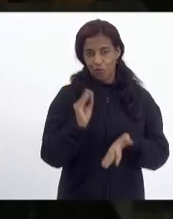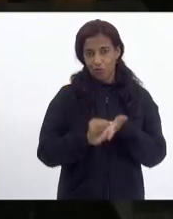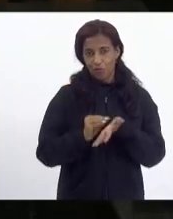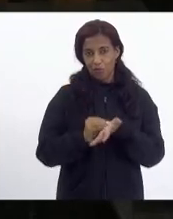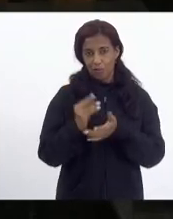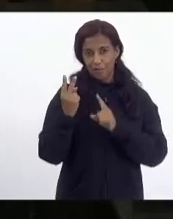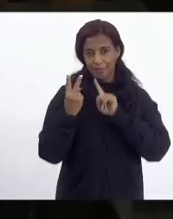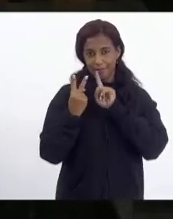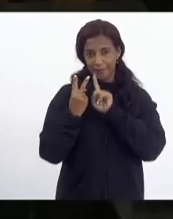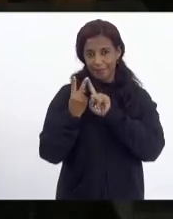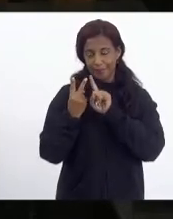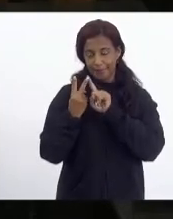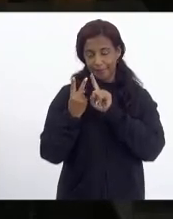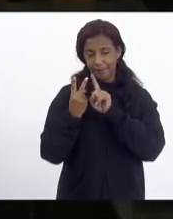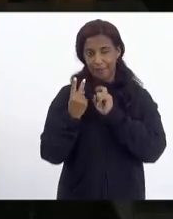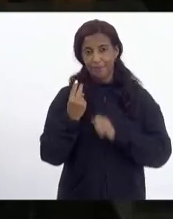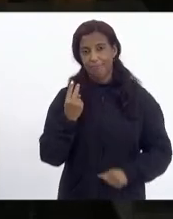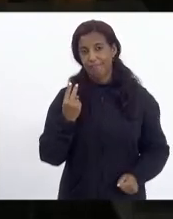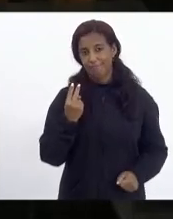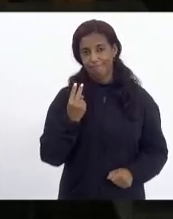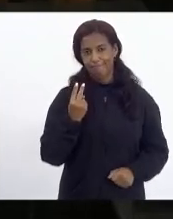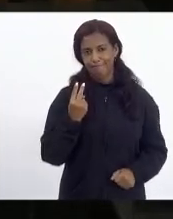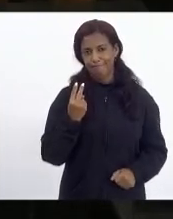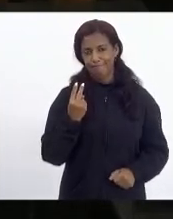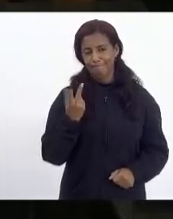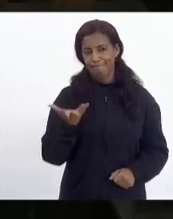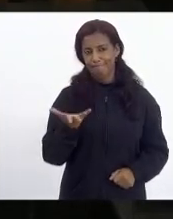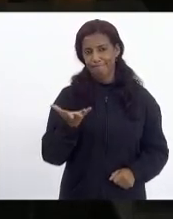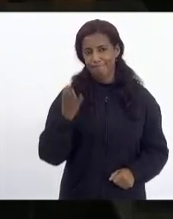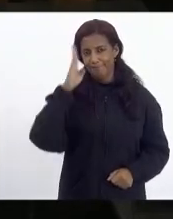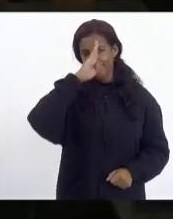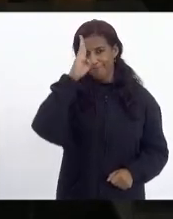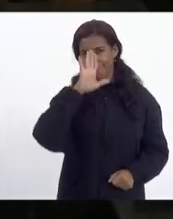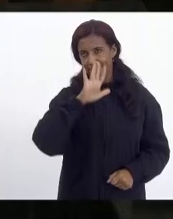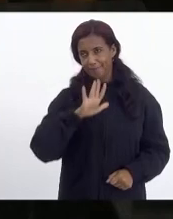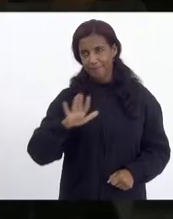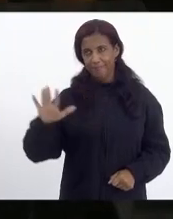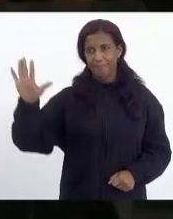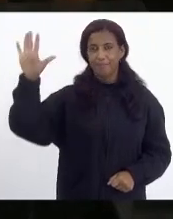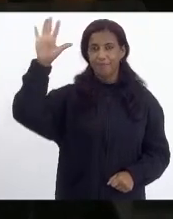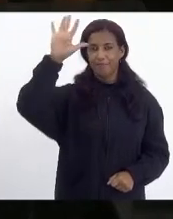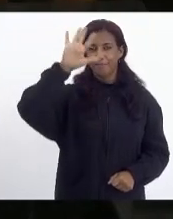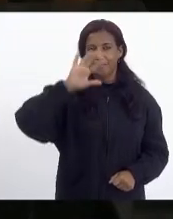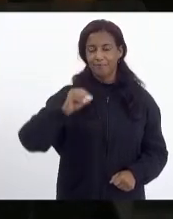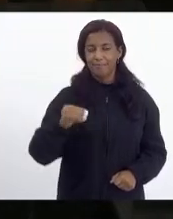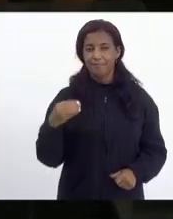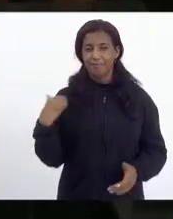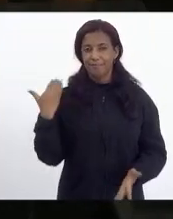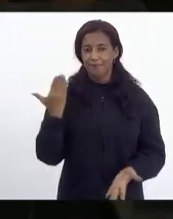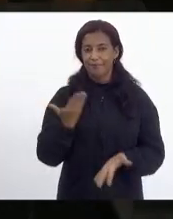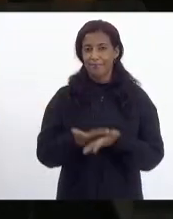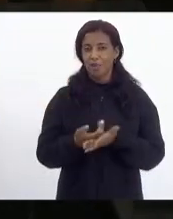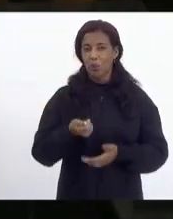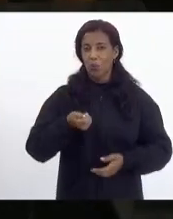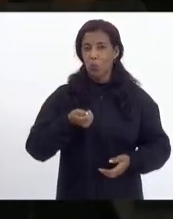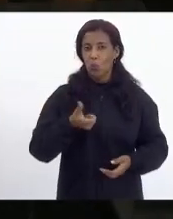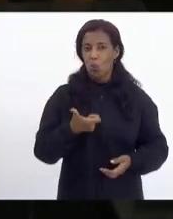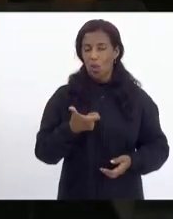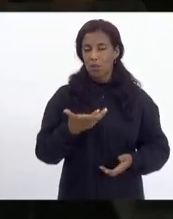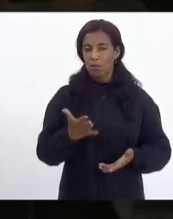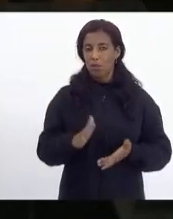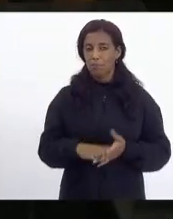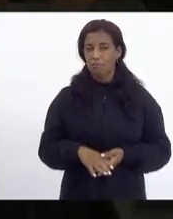tomou a segunda e quem termos de Brasil vai chegar quase a